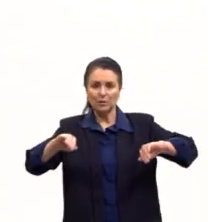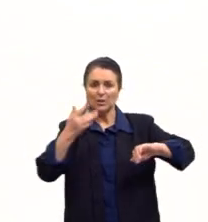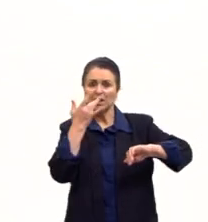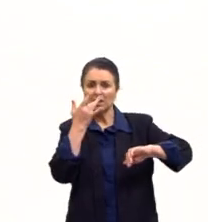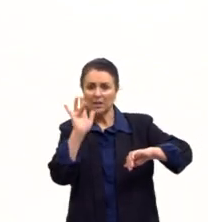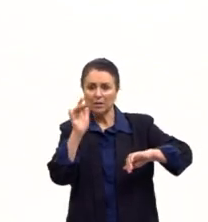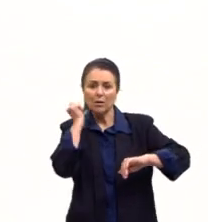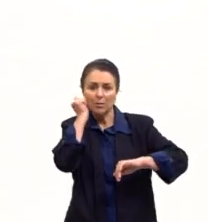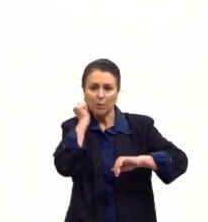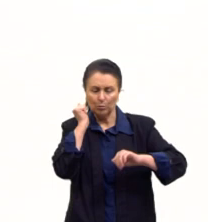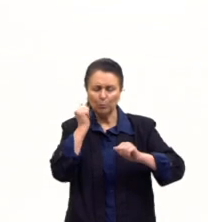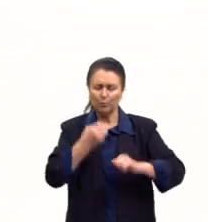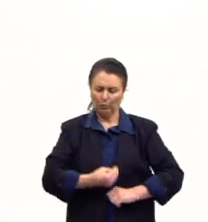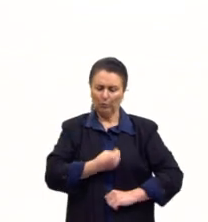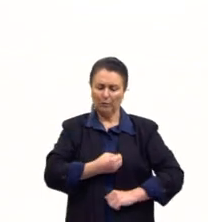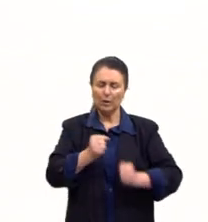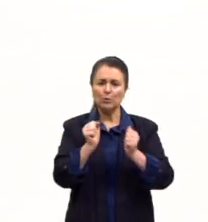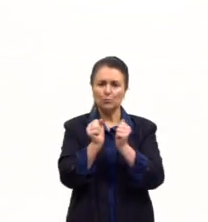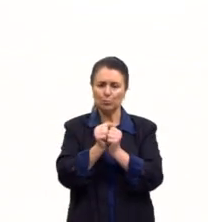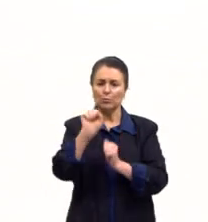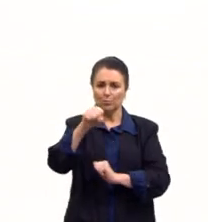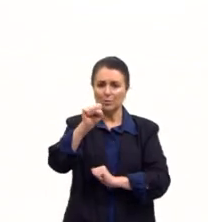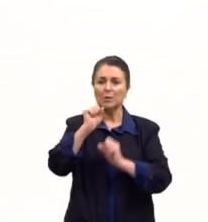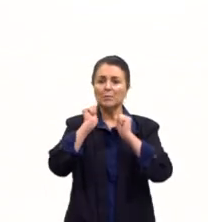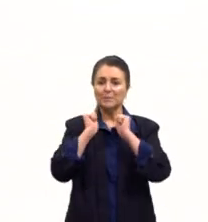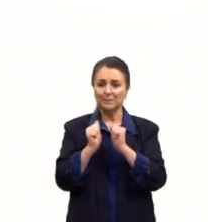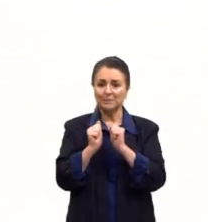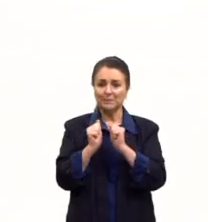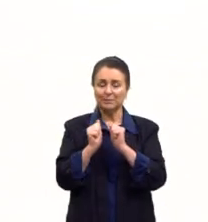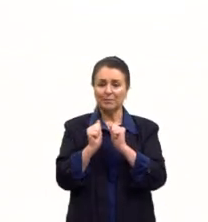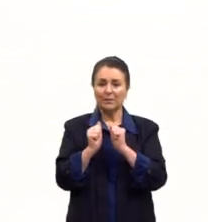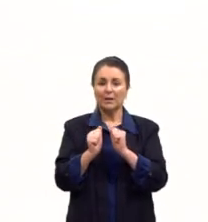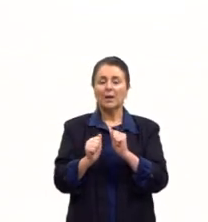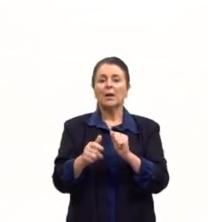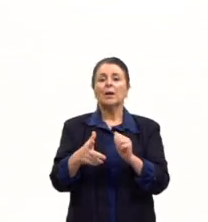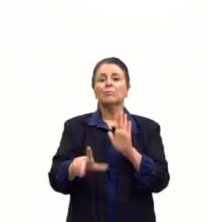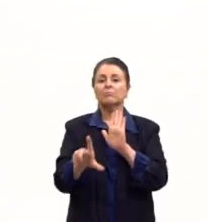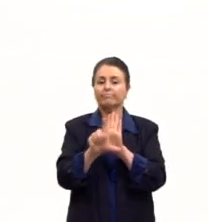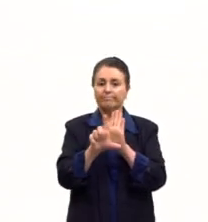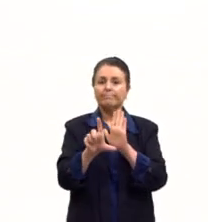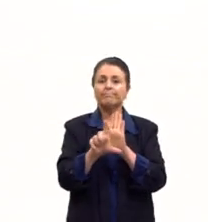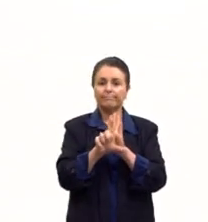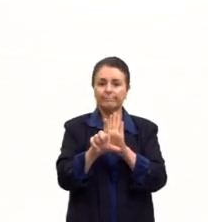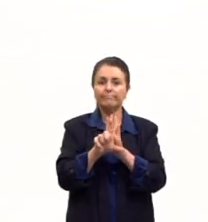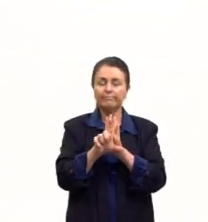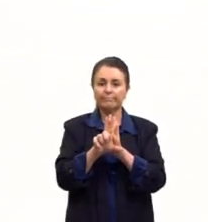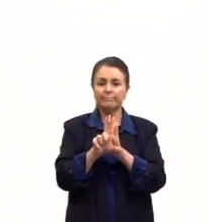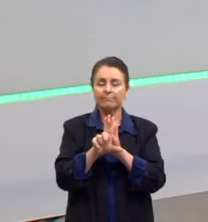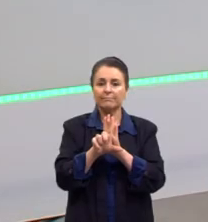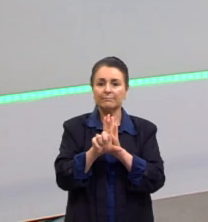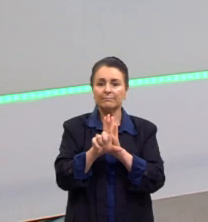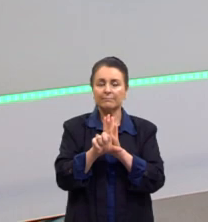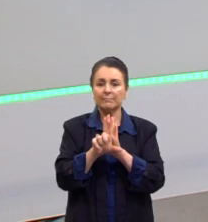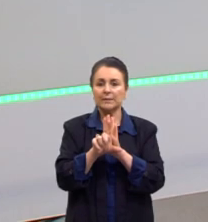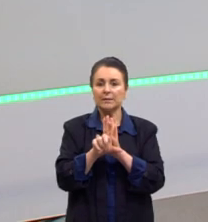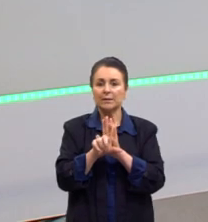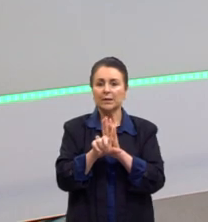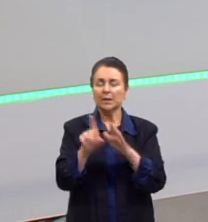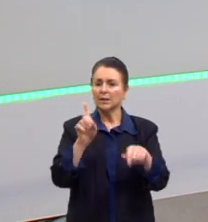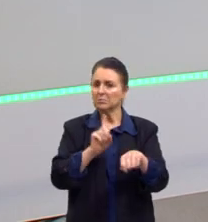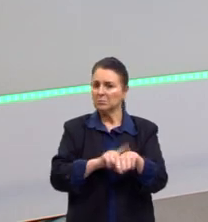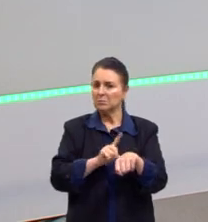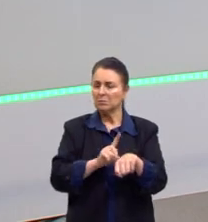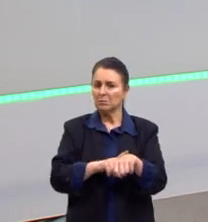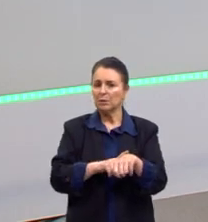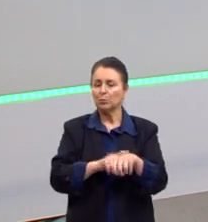brancos podem conviver juntos hein as coisas tá foi legalizado foi legitimado era até aquele momento